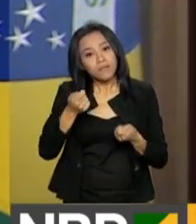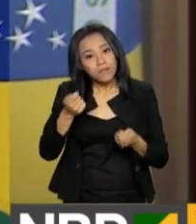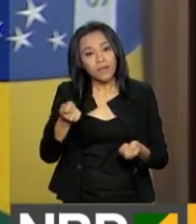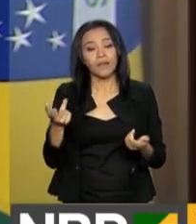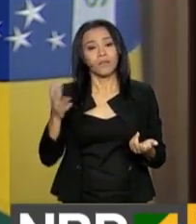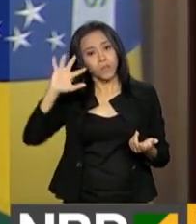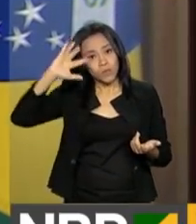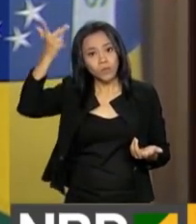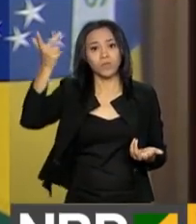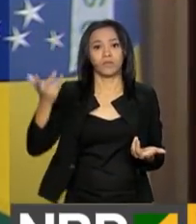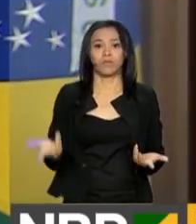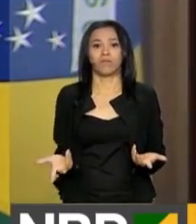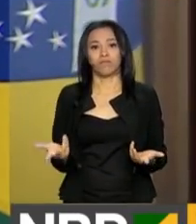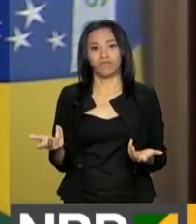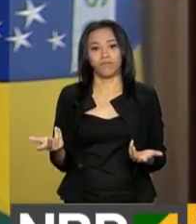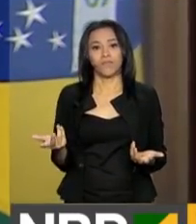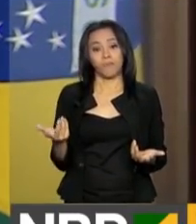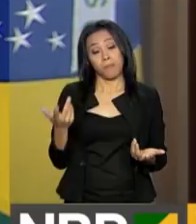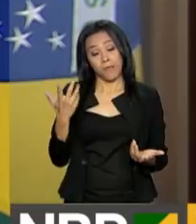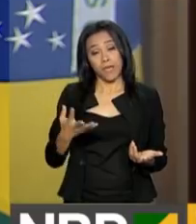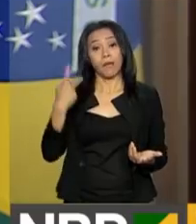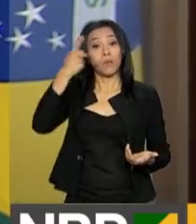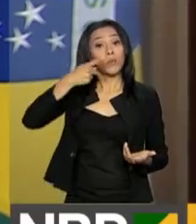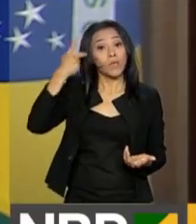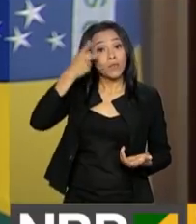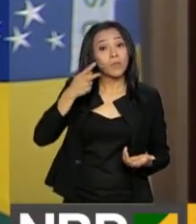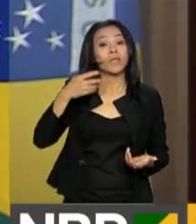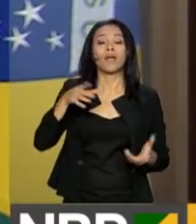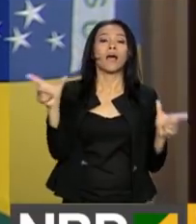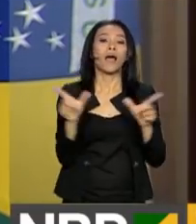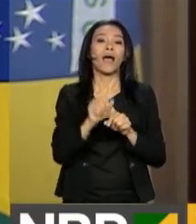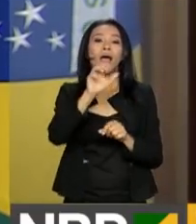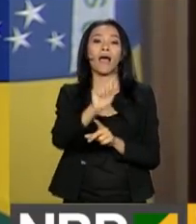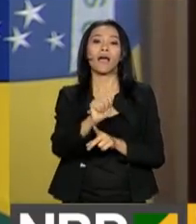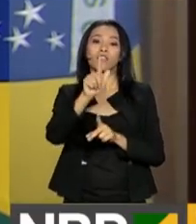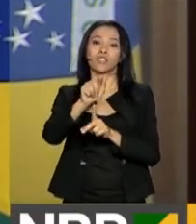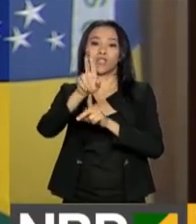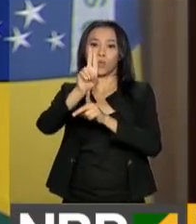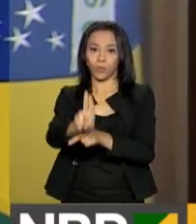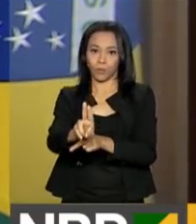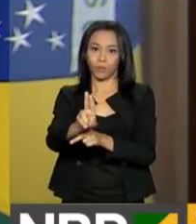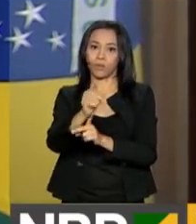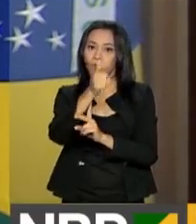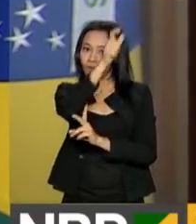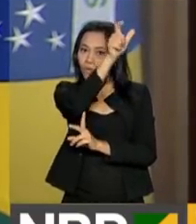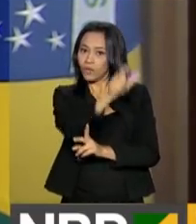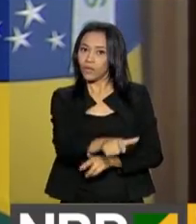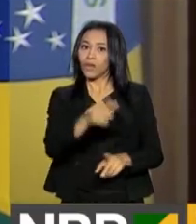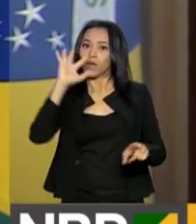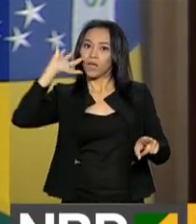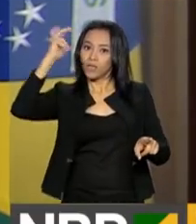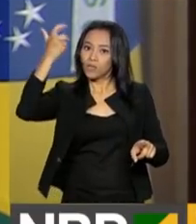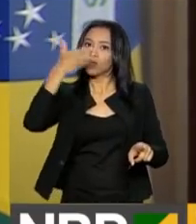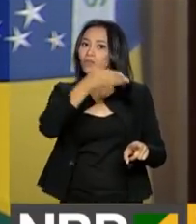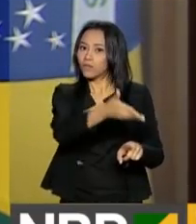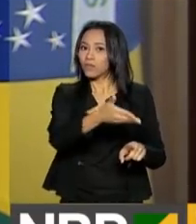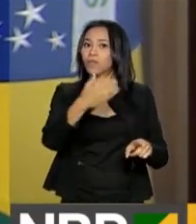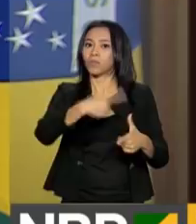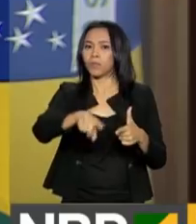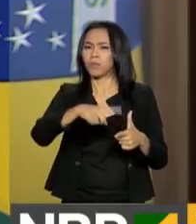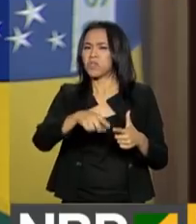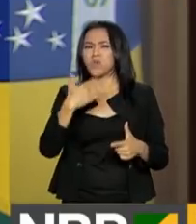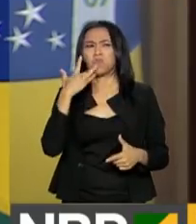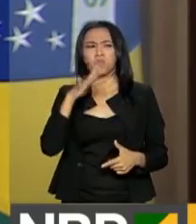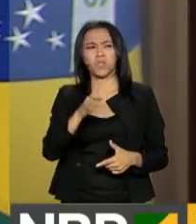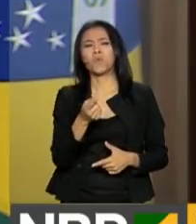tentar uma solução e advocacia geral da união deu uma solução primorosa e vai injetar eu não sei